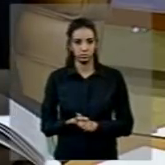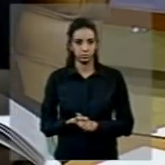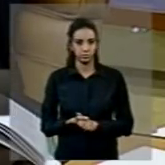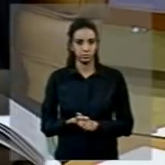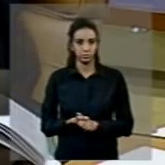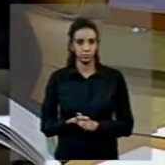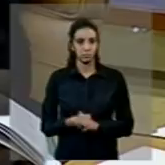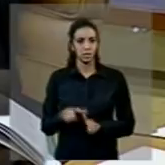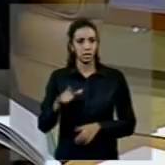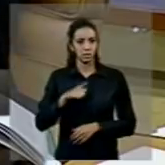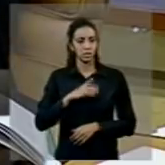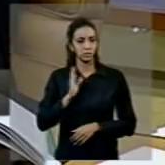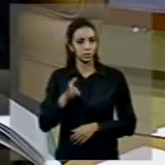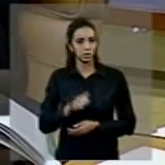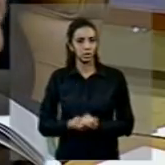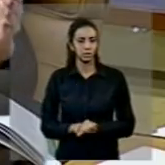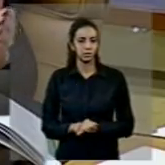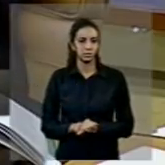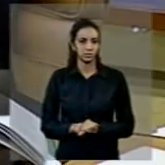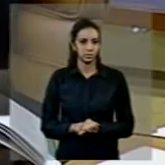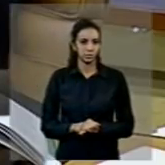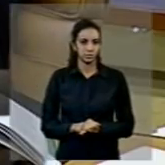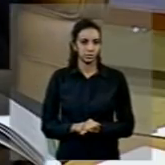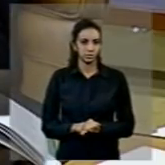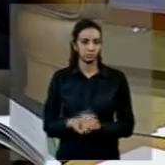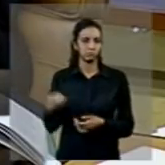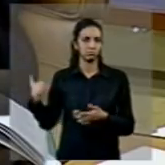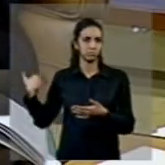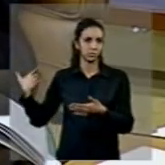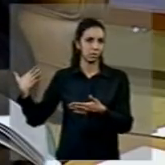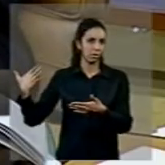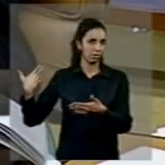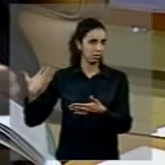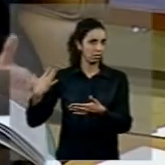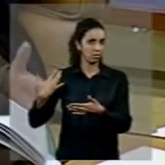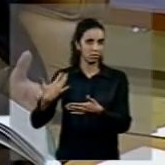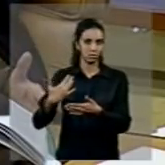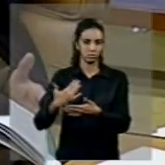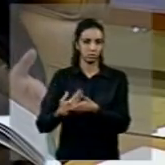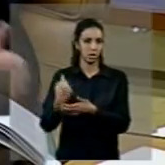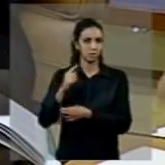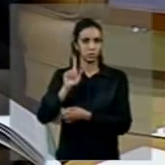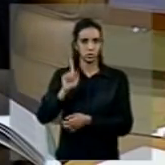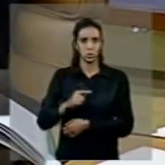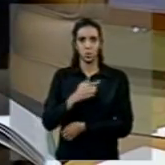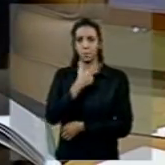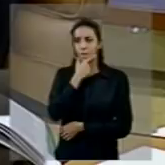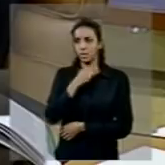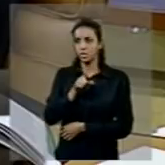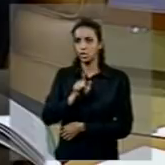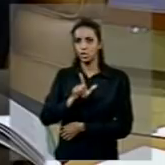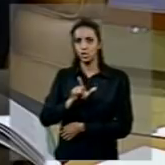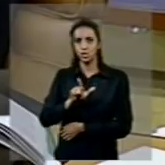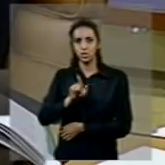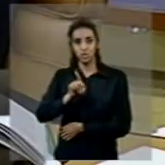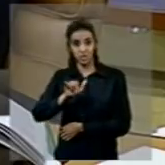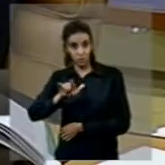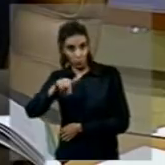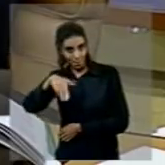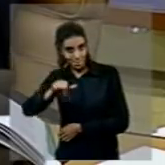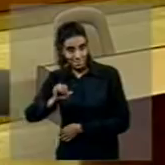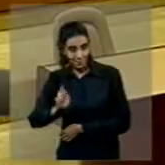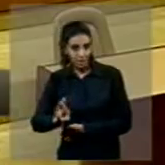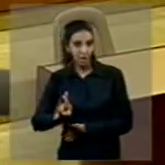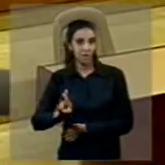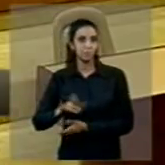em gestões, é contínua, mas desde a gestão do ministro Gilmar, que deu início ao processo para